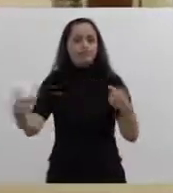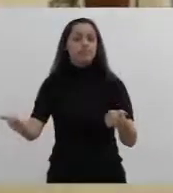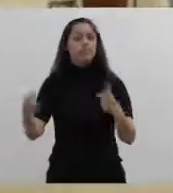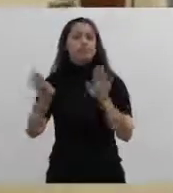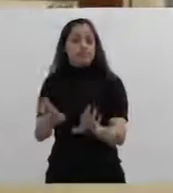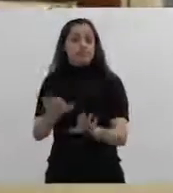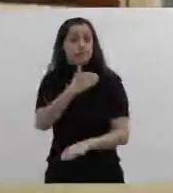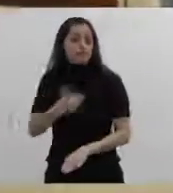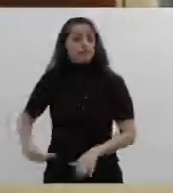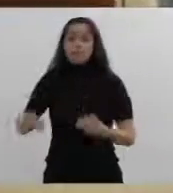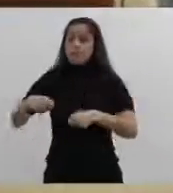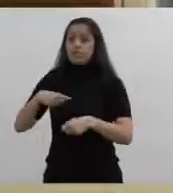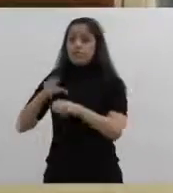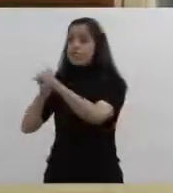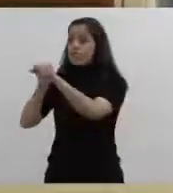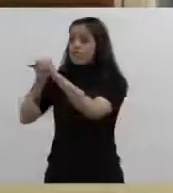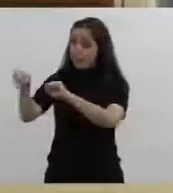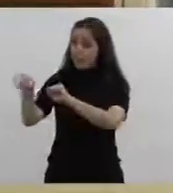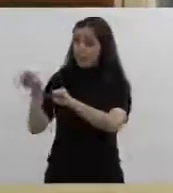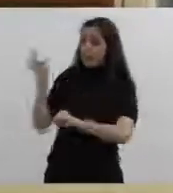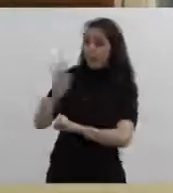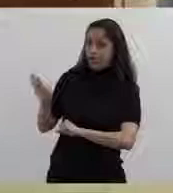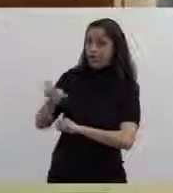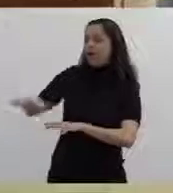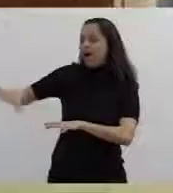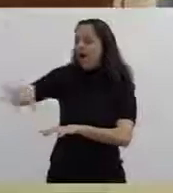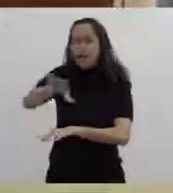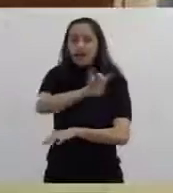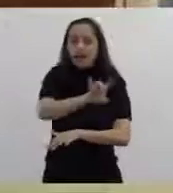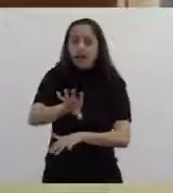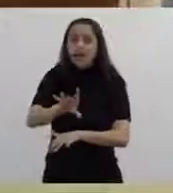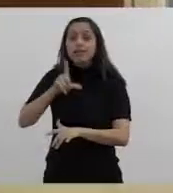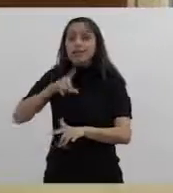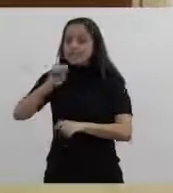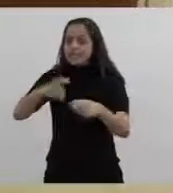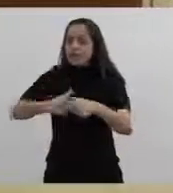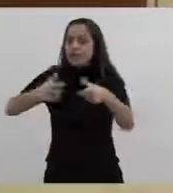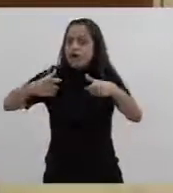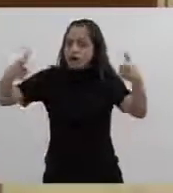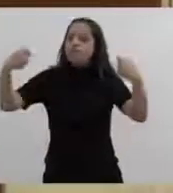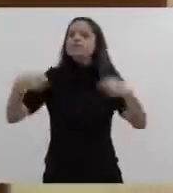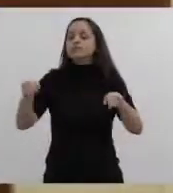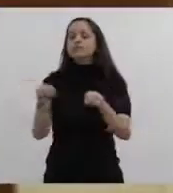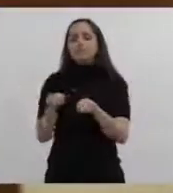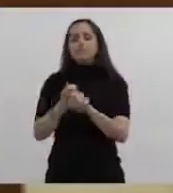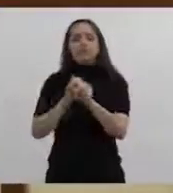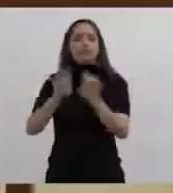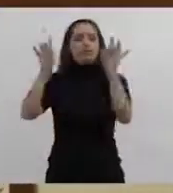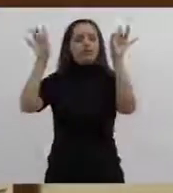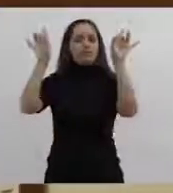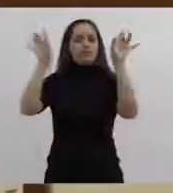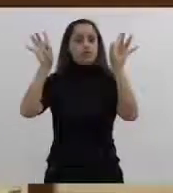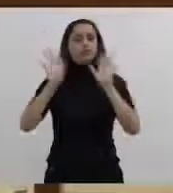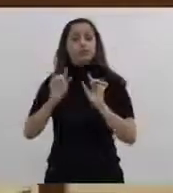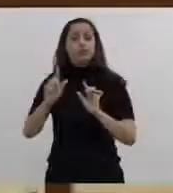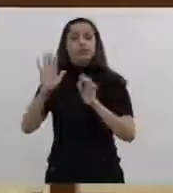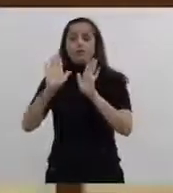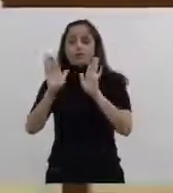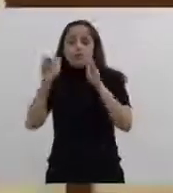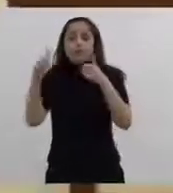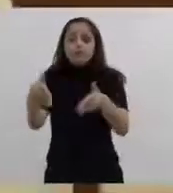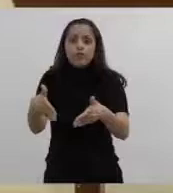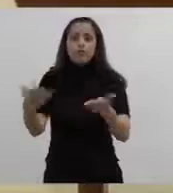Porque, assim como os profissionais de outras áreas são formados, há ainda mais motivo para serem formados os docentes, que são responsáveis